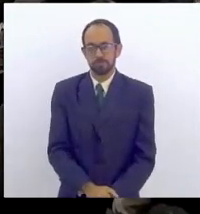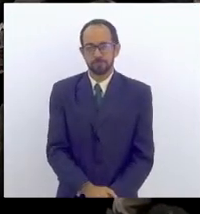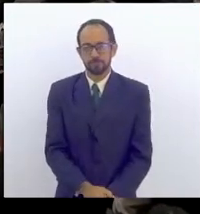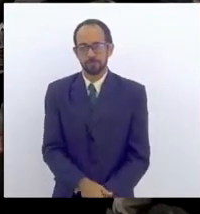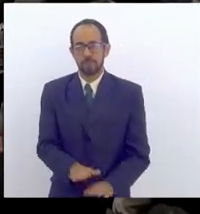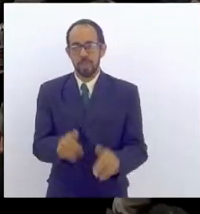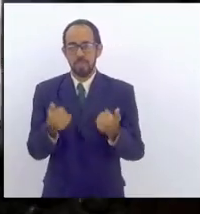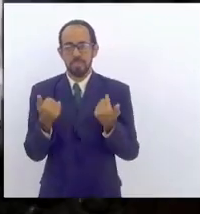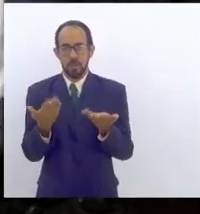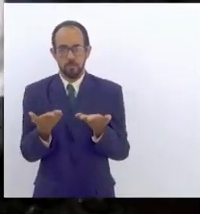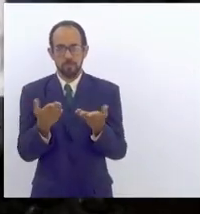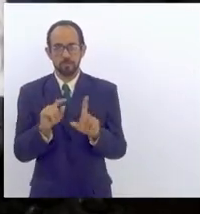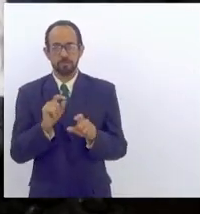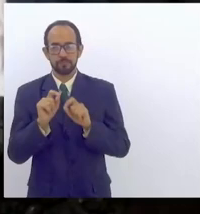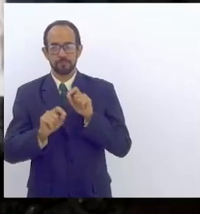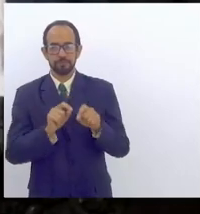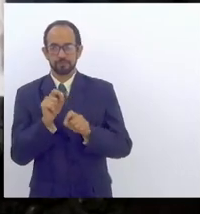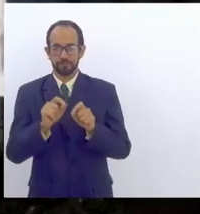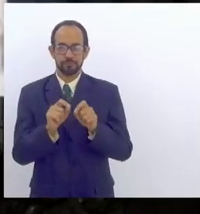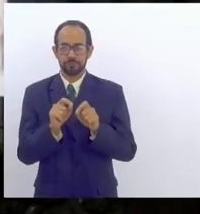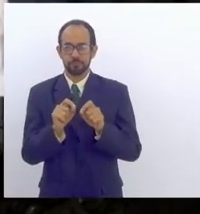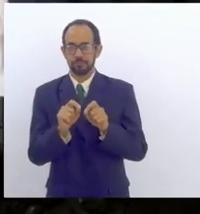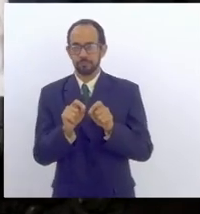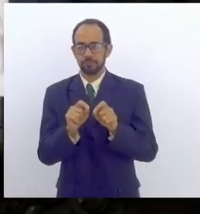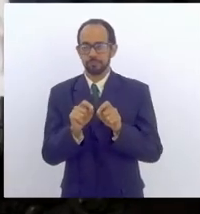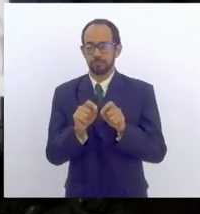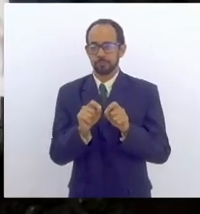Então, o que que acontece?